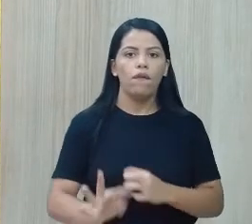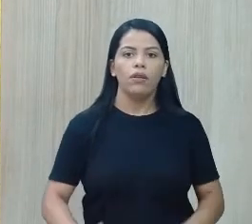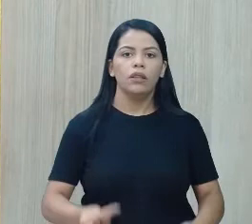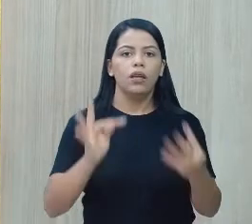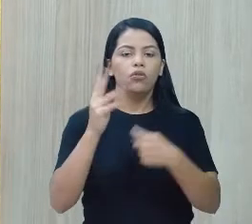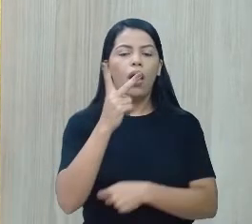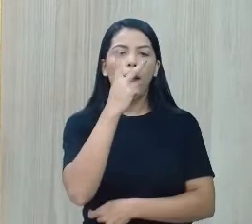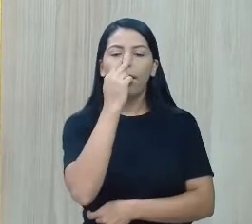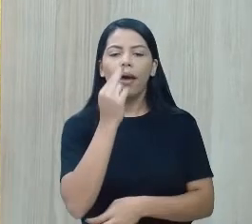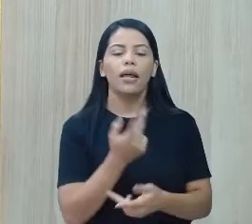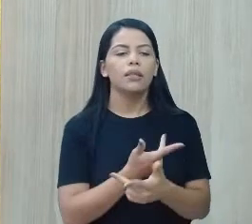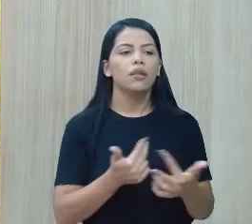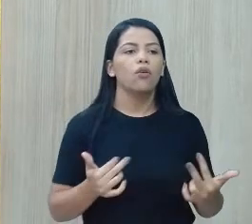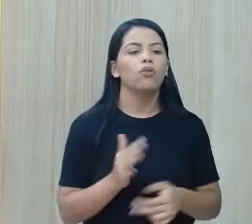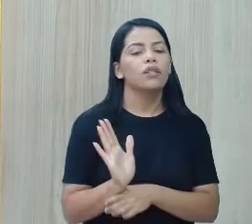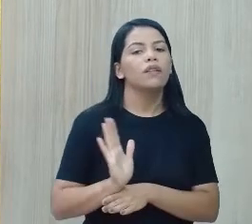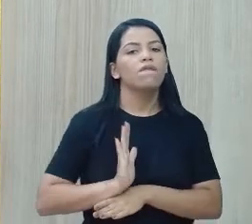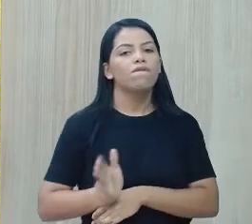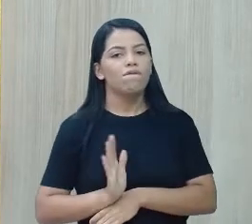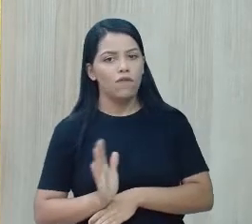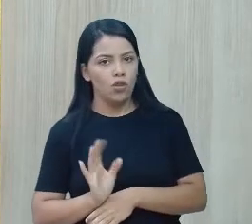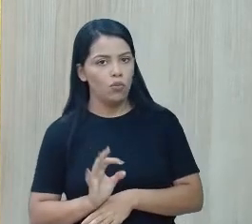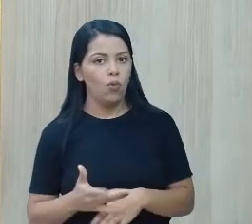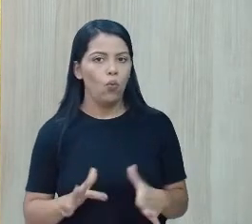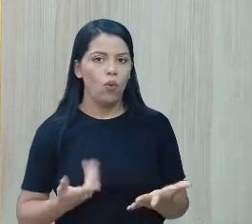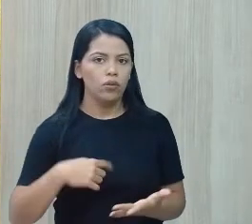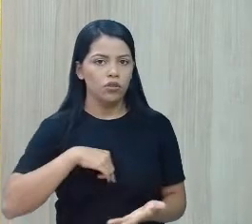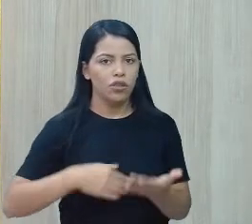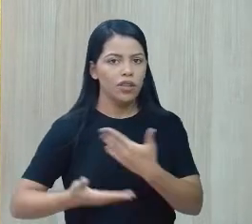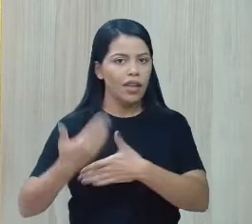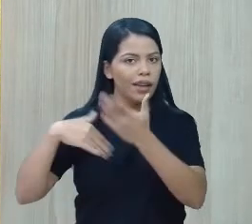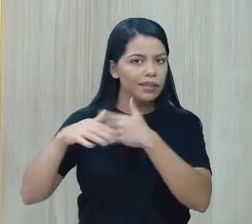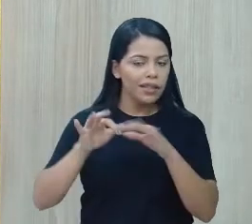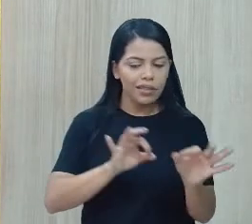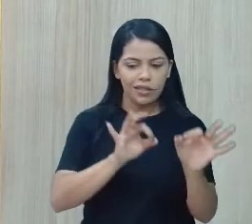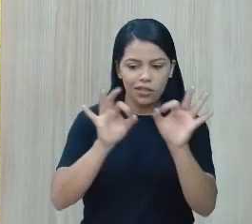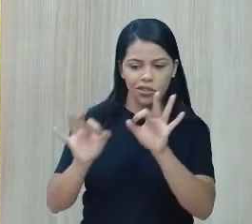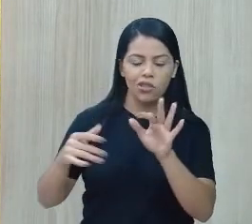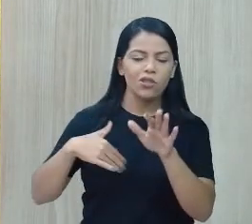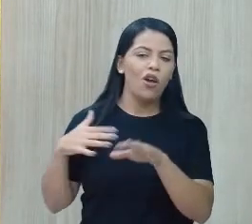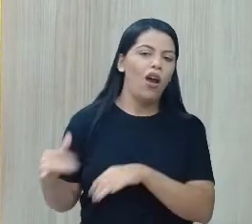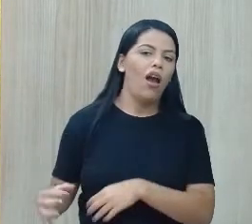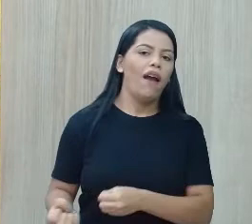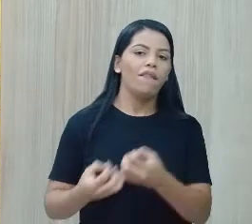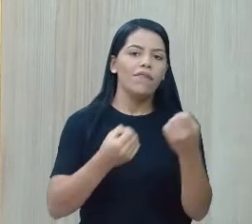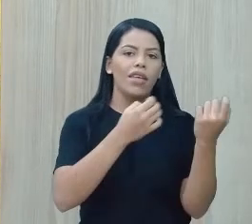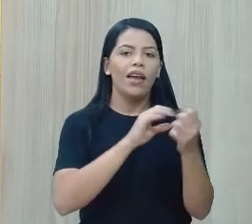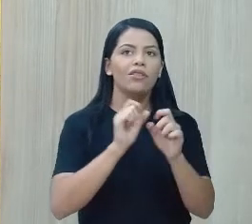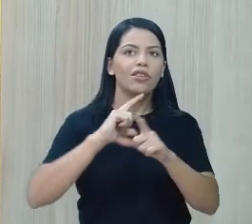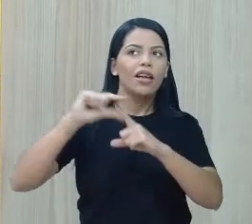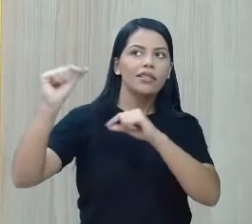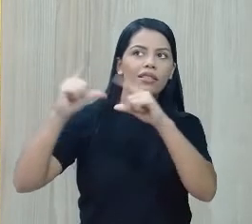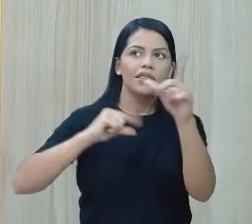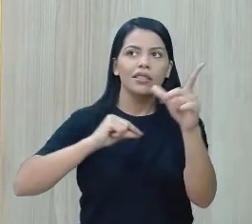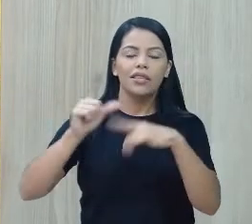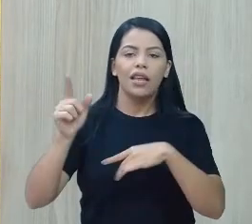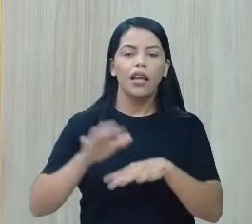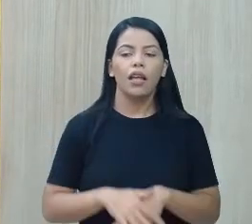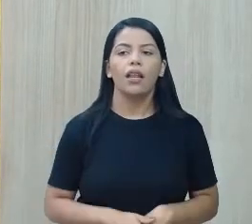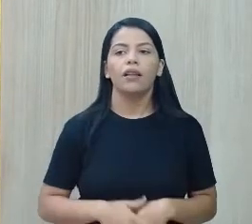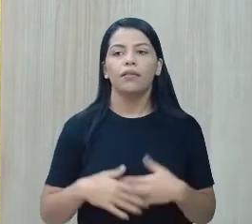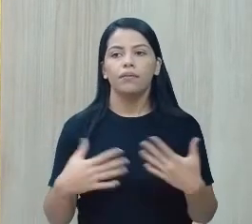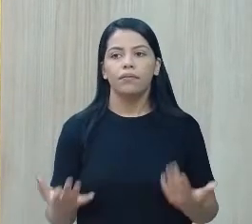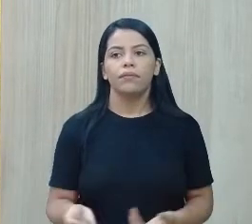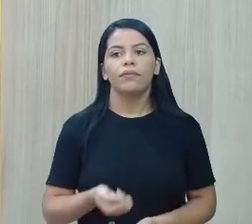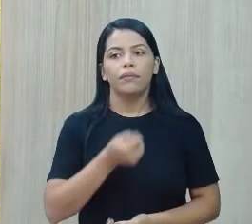ficção científica, quando a gente assistia só aqueles filmes de Jornada nas Estrelas, né? Do Dr. Spock. Não temos ainda os carros voadores, né?